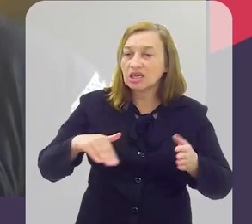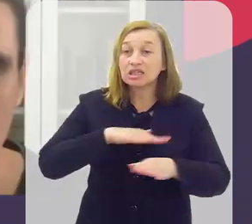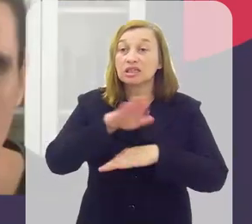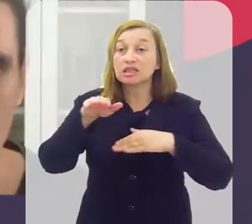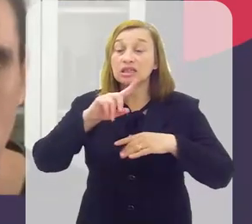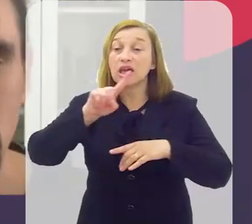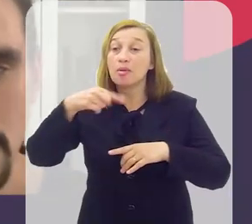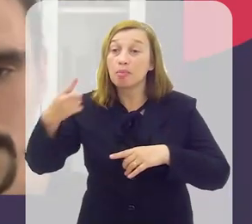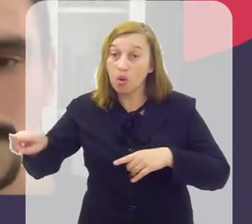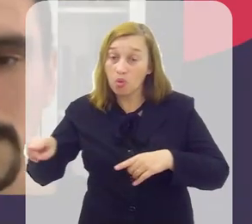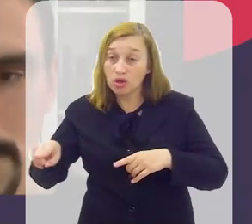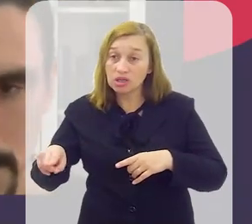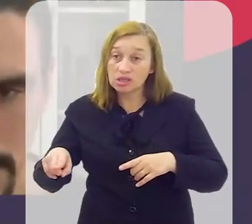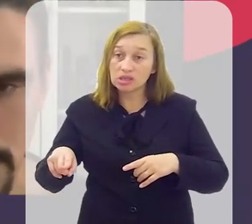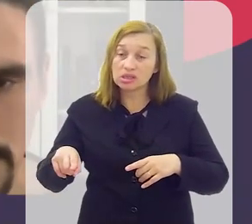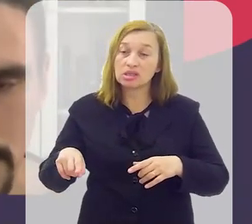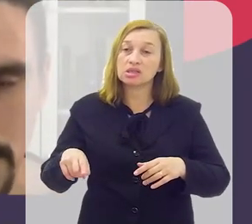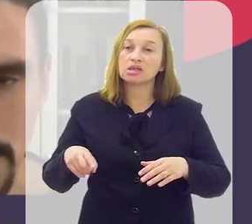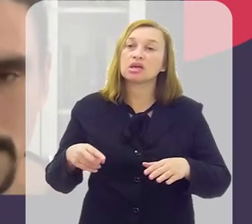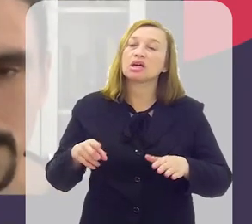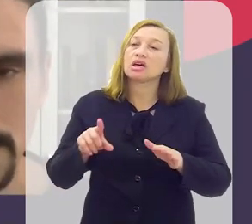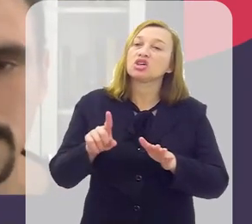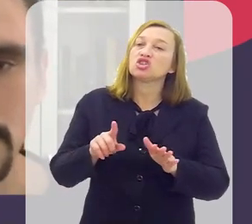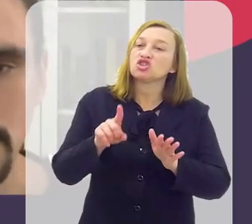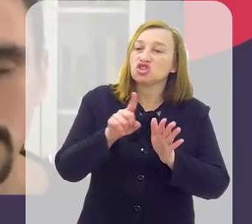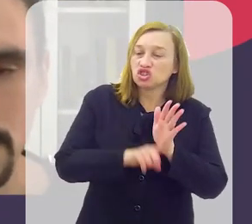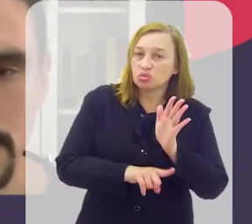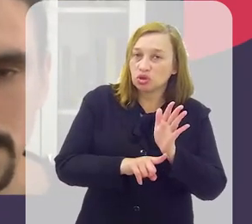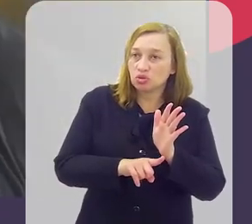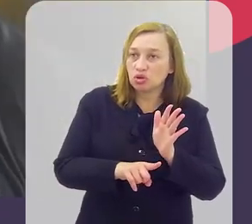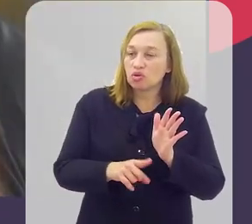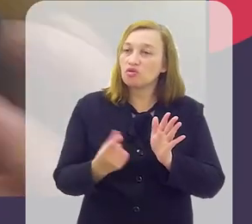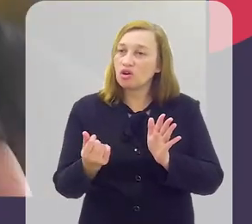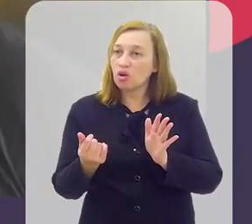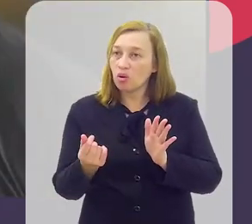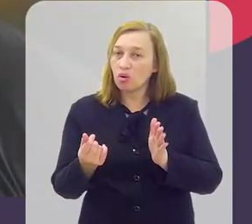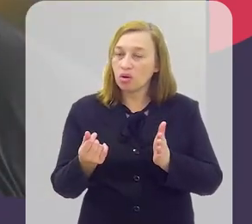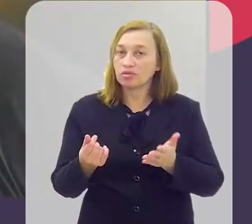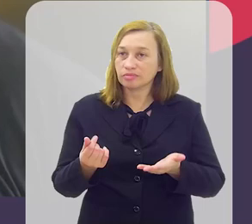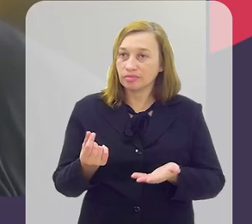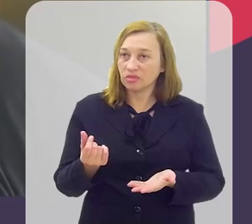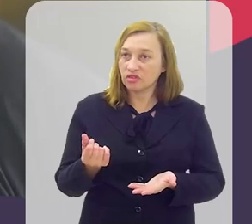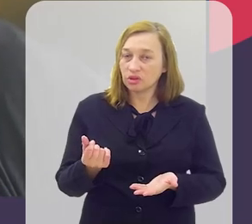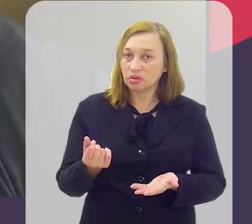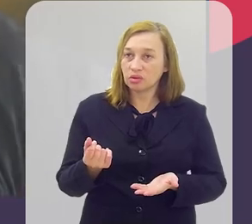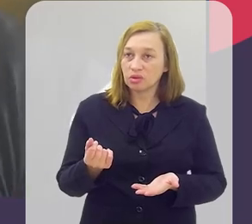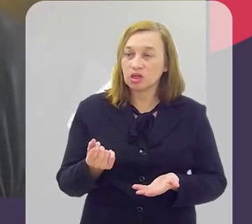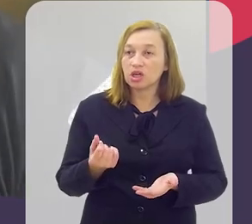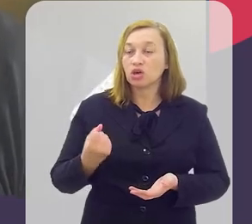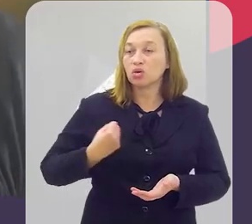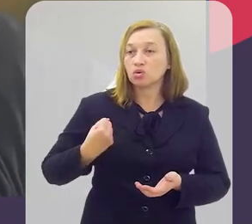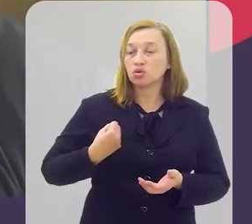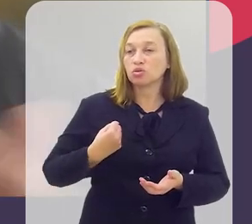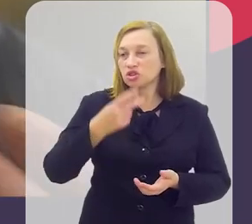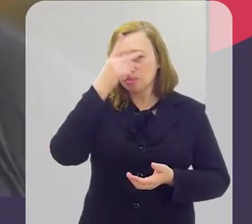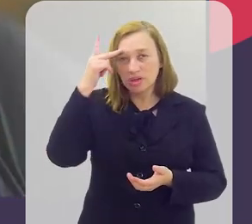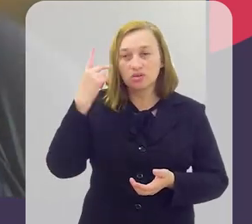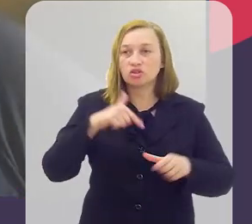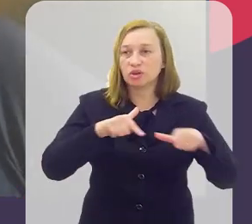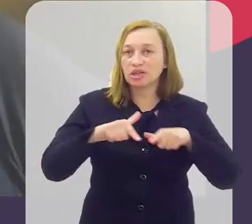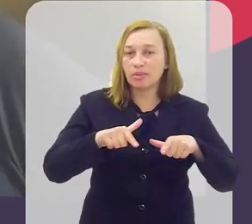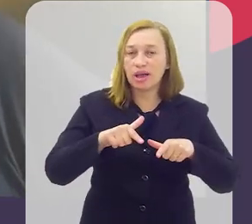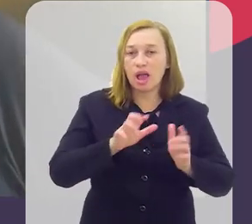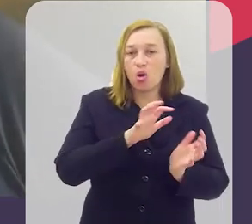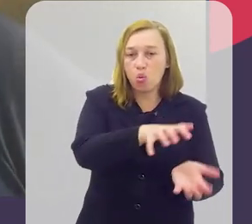que entrou a pandemia, diminuíram os valores das entregas e aumentou o número de entregadores, fazendo com que não